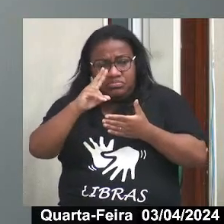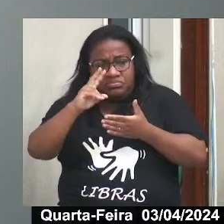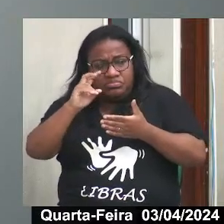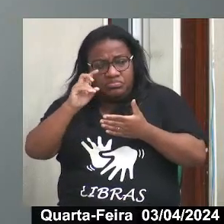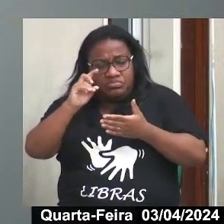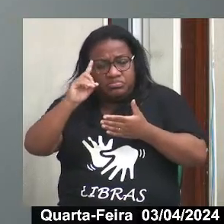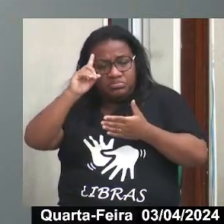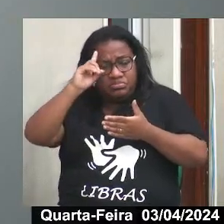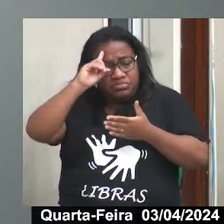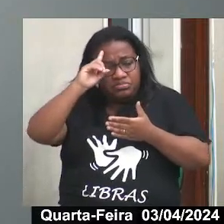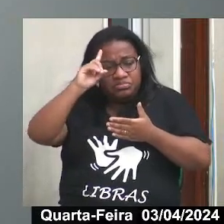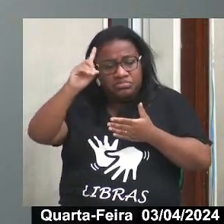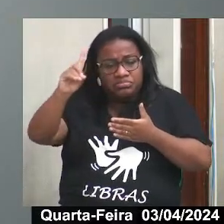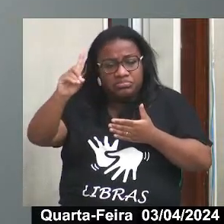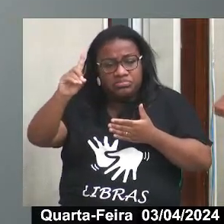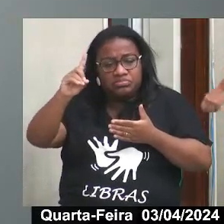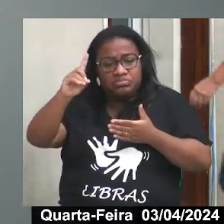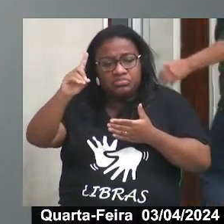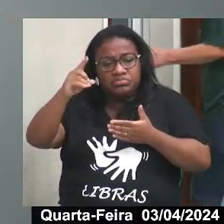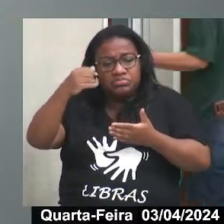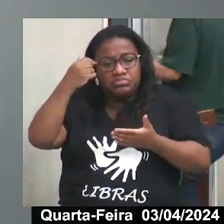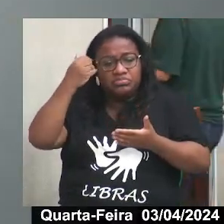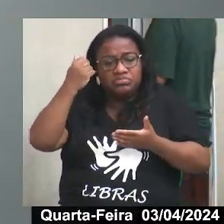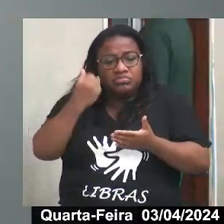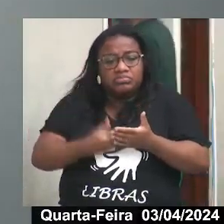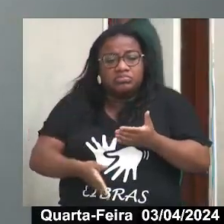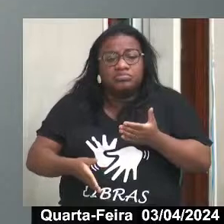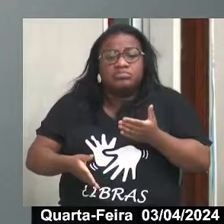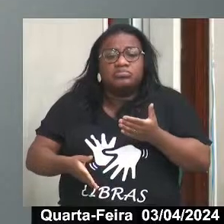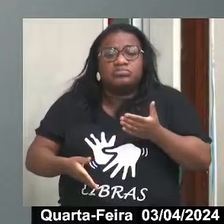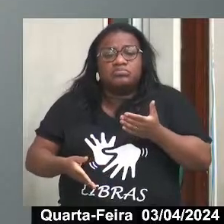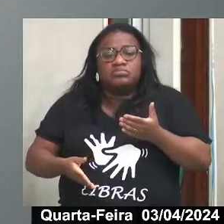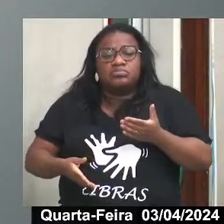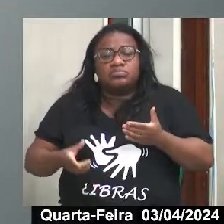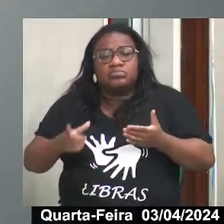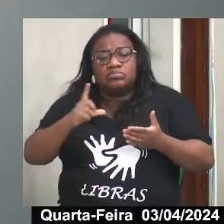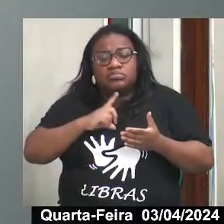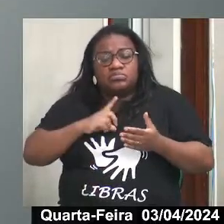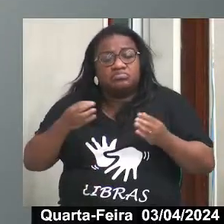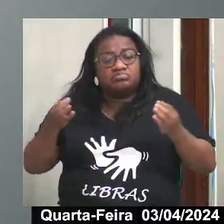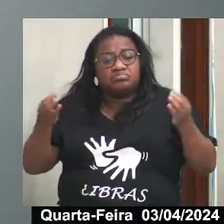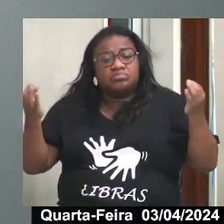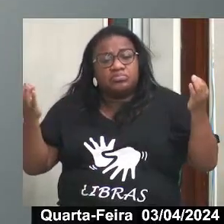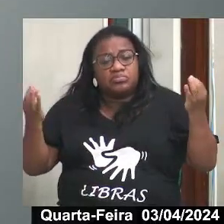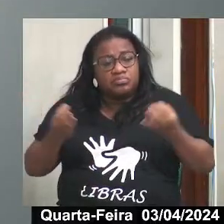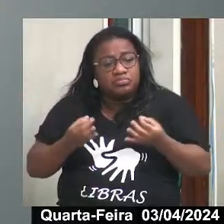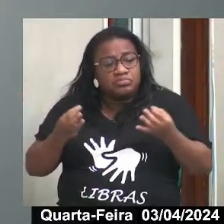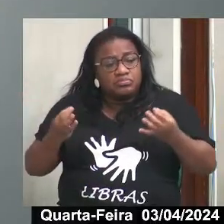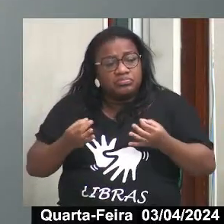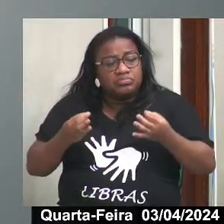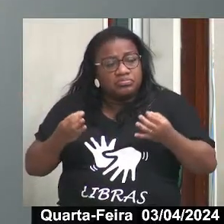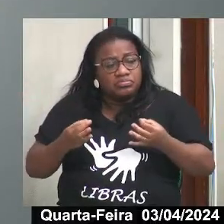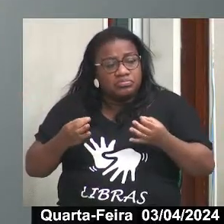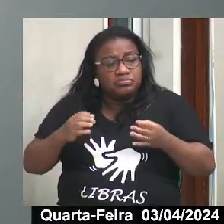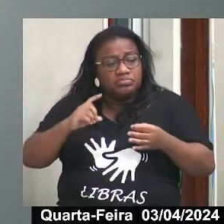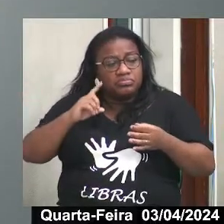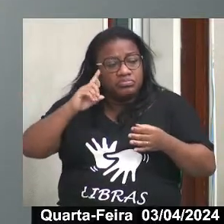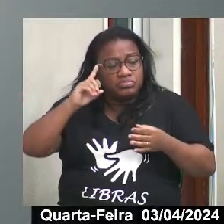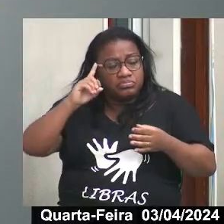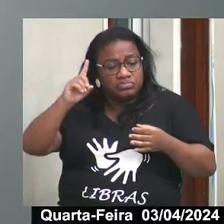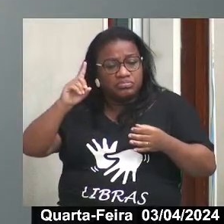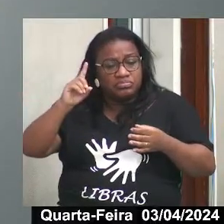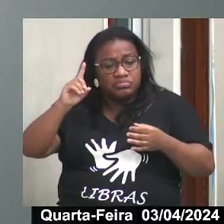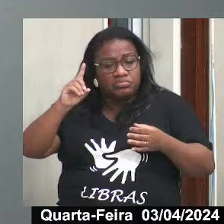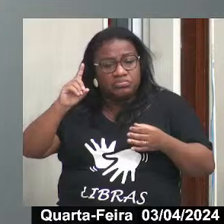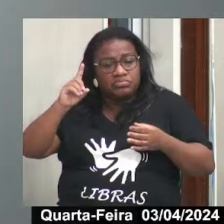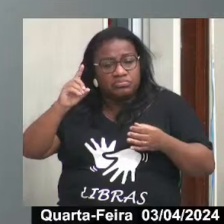20 dias de mandato que nós perdemos, eu tenho certeza absoluta que Deus